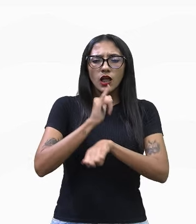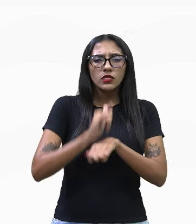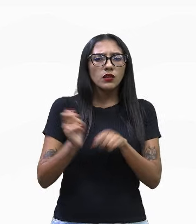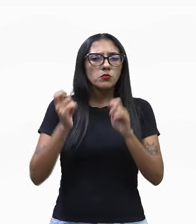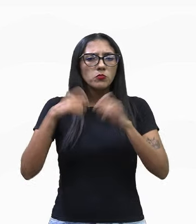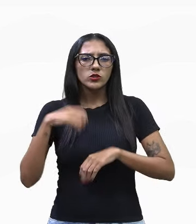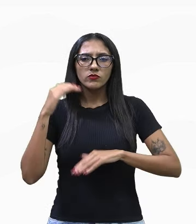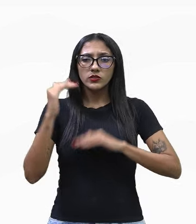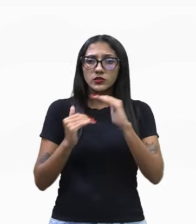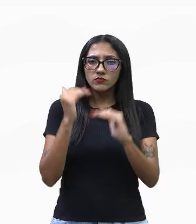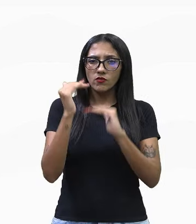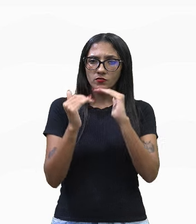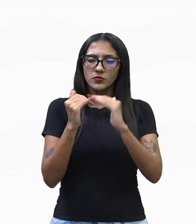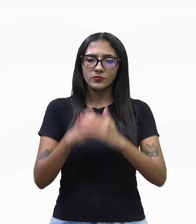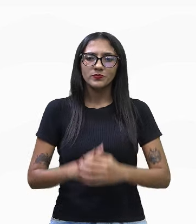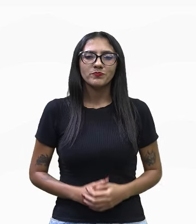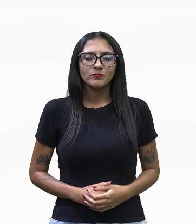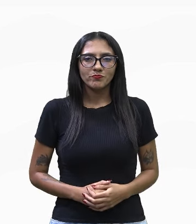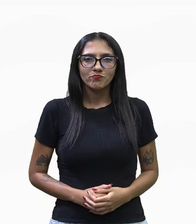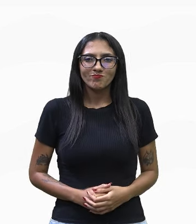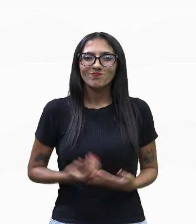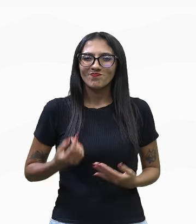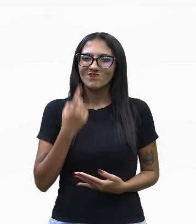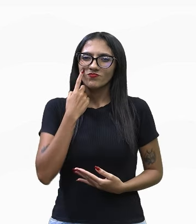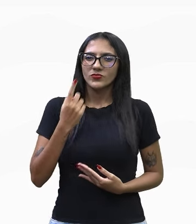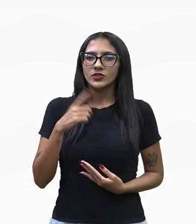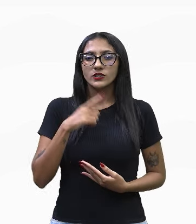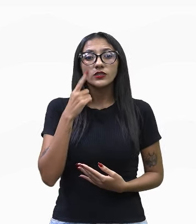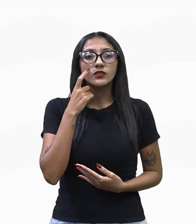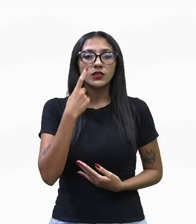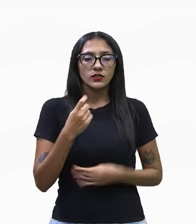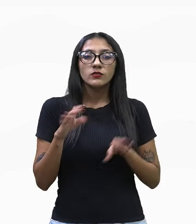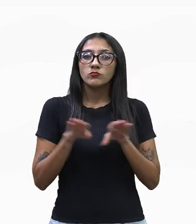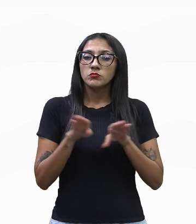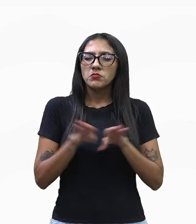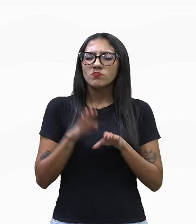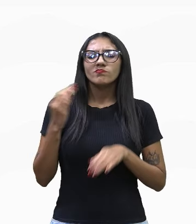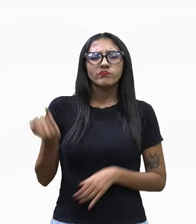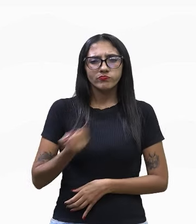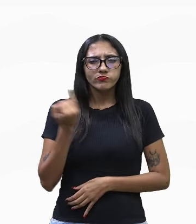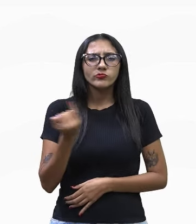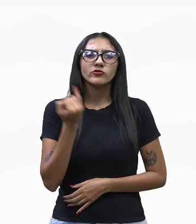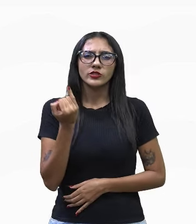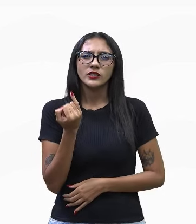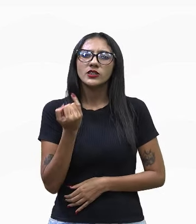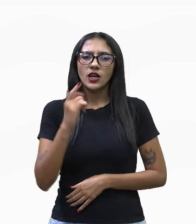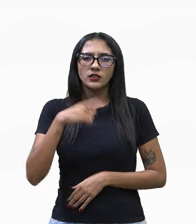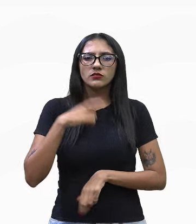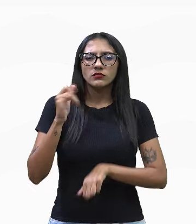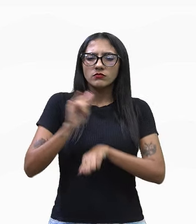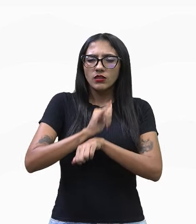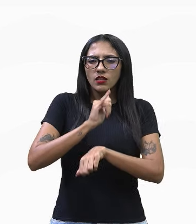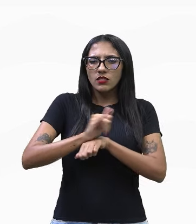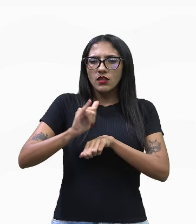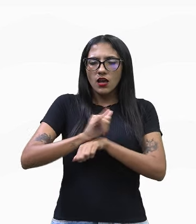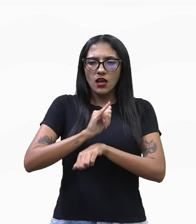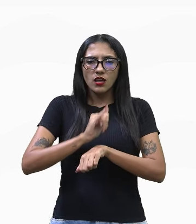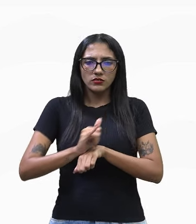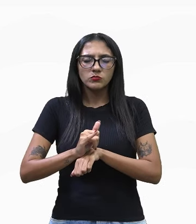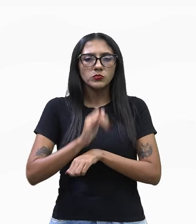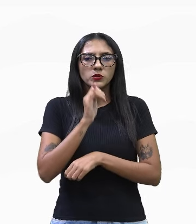desenvolvimento Olha aqui que interessante professor e quão fundamental é não é ali estratégias de desenvolvimento ao